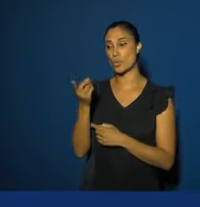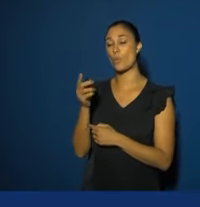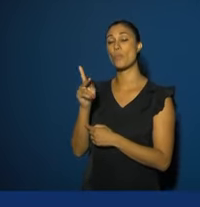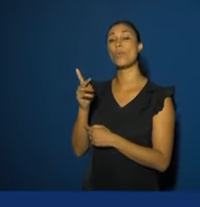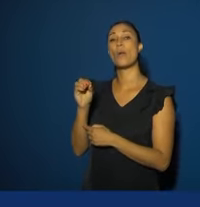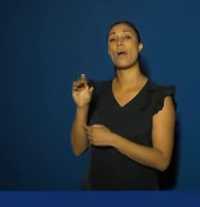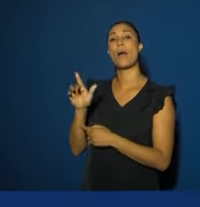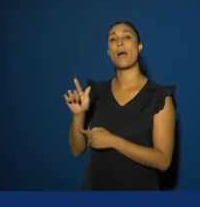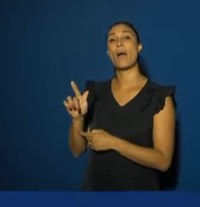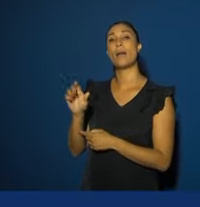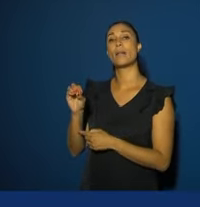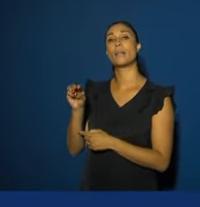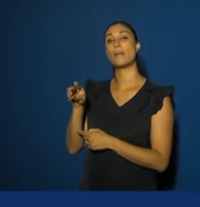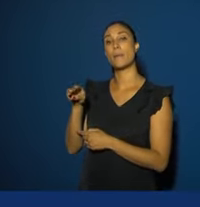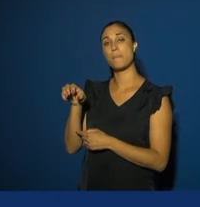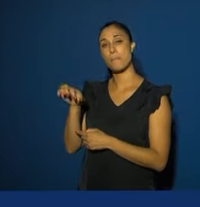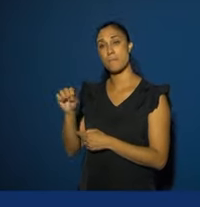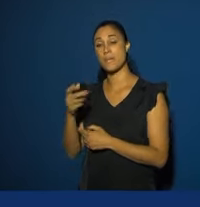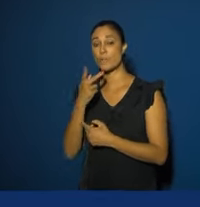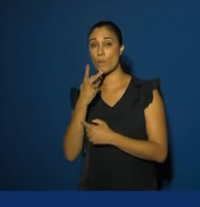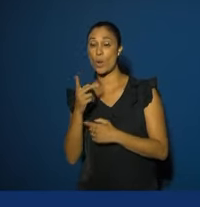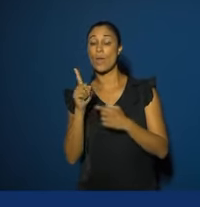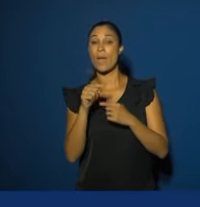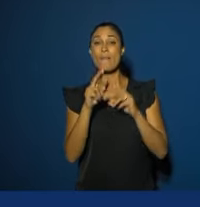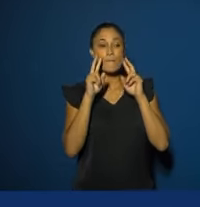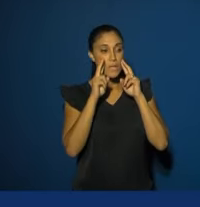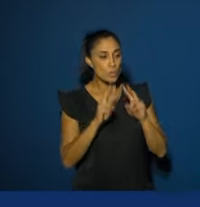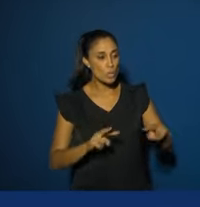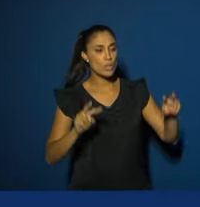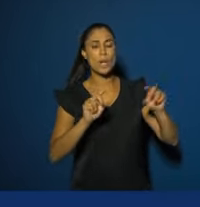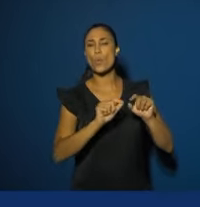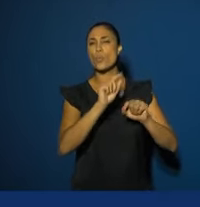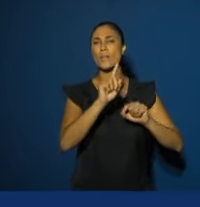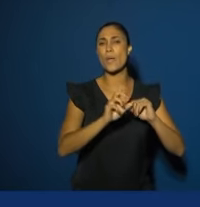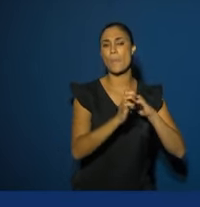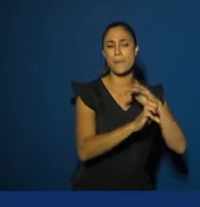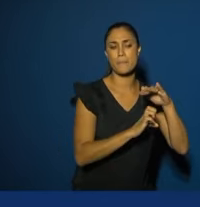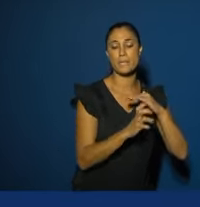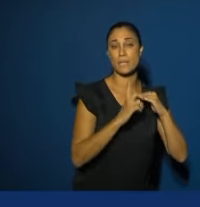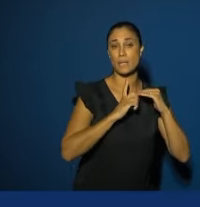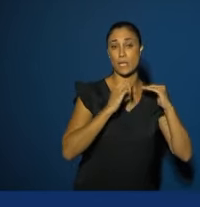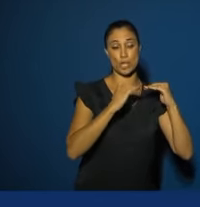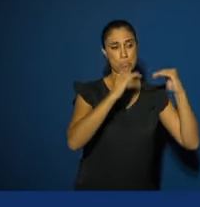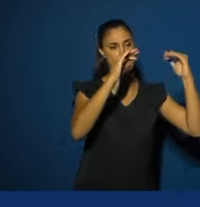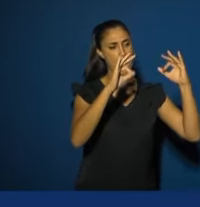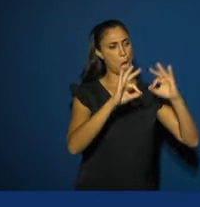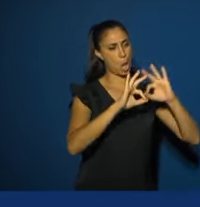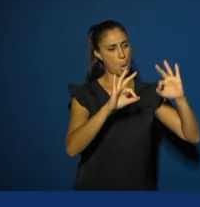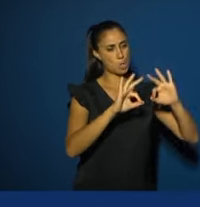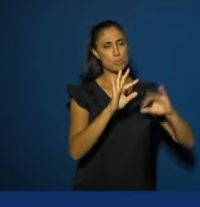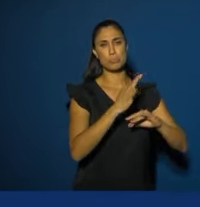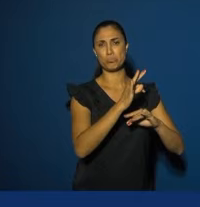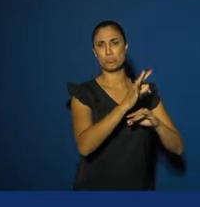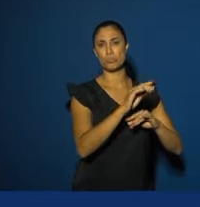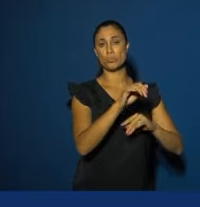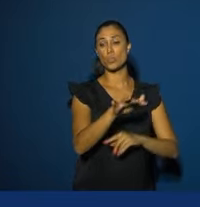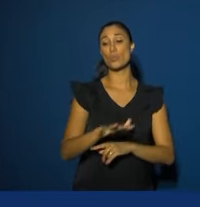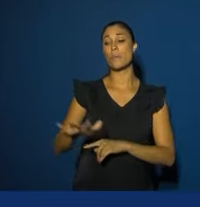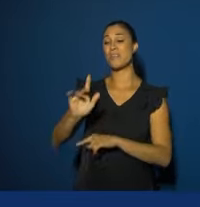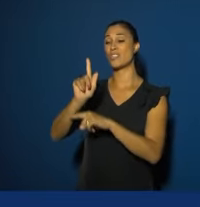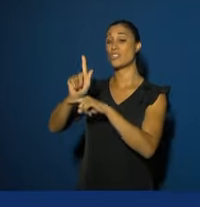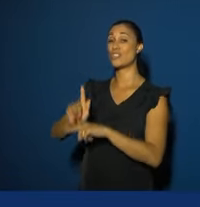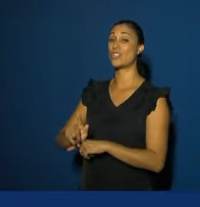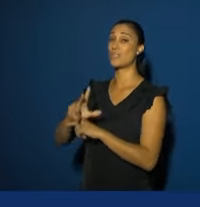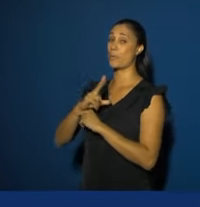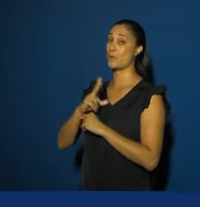rada antes que é você conseguir visualizar o que que é uma empresa que já tem um nível de excelência técnico num ambiente de gestão